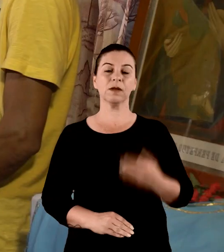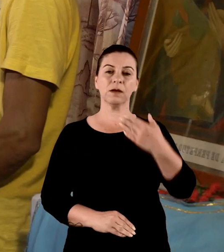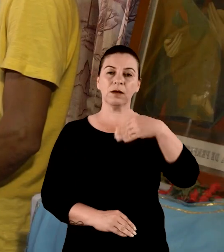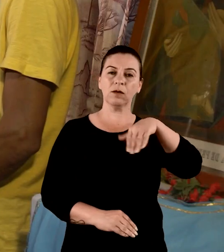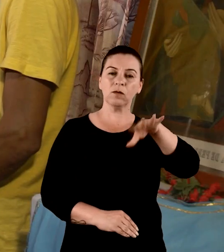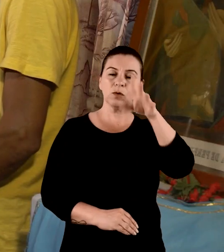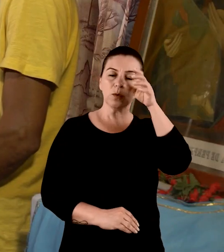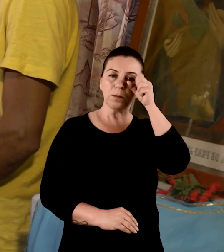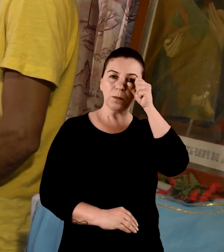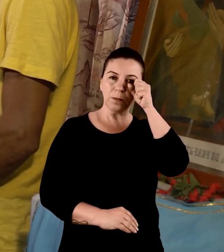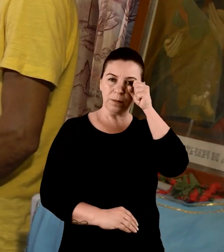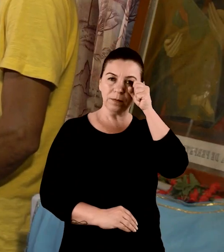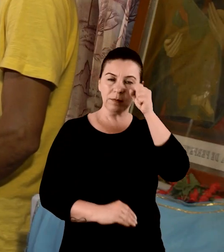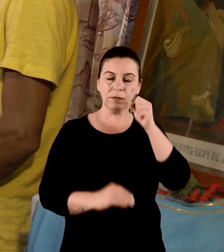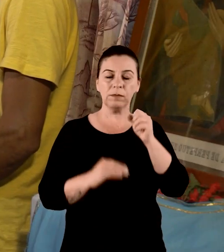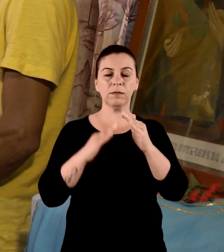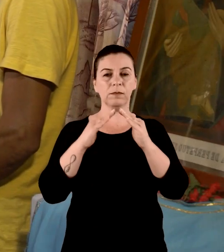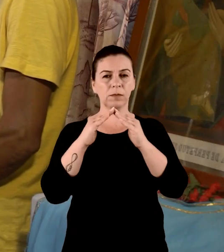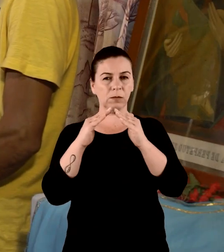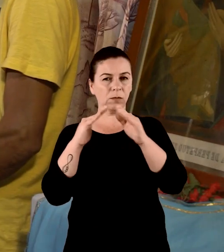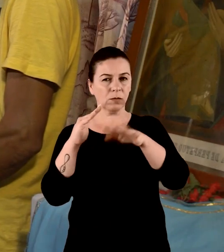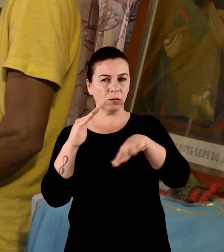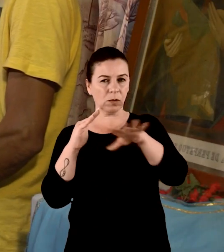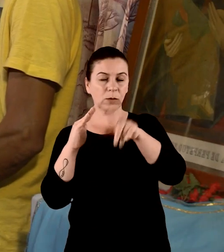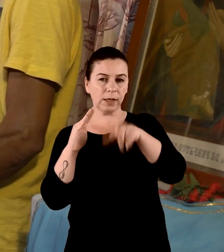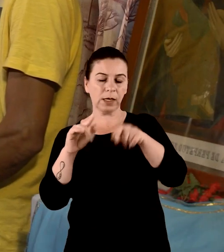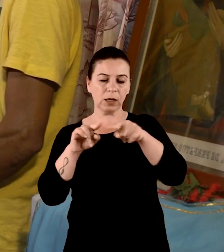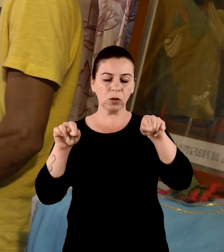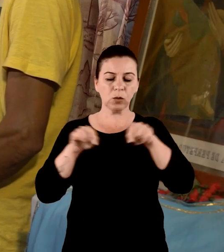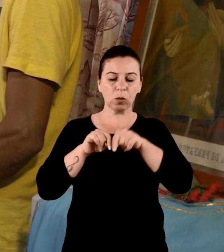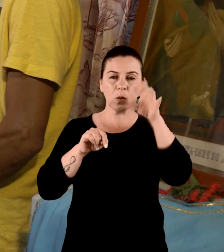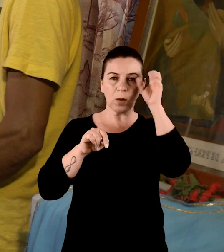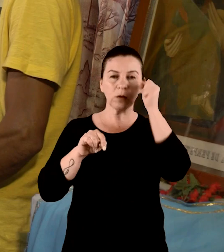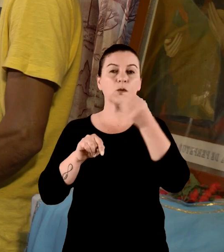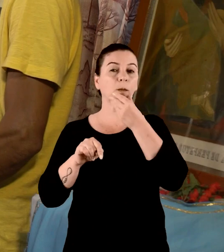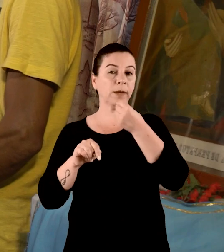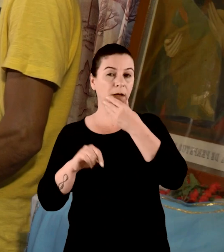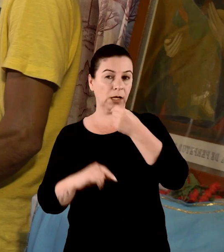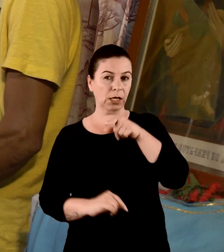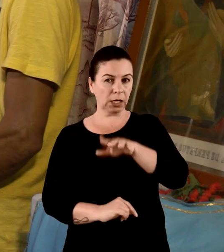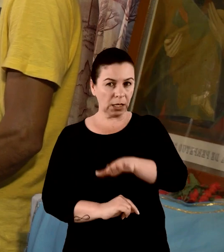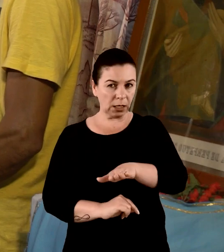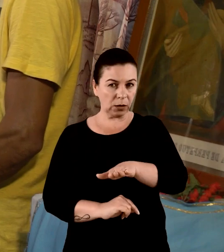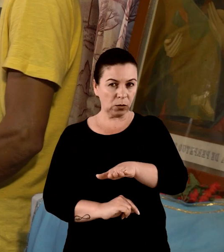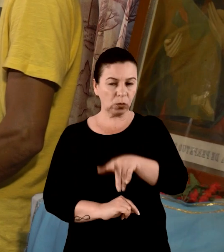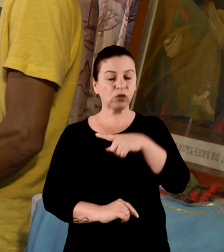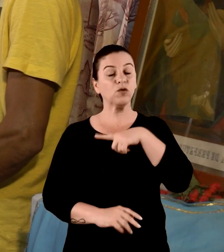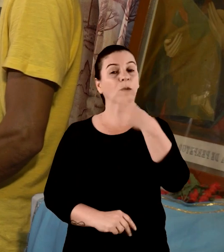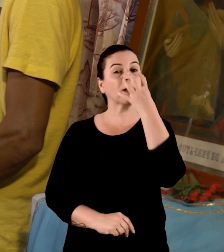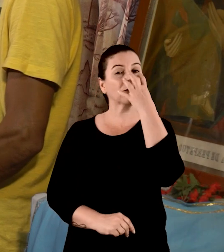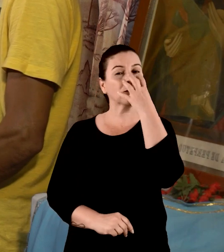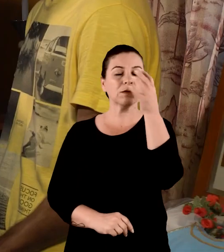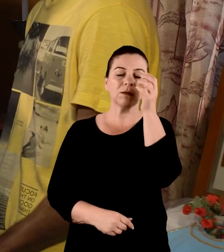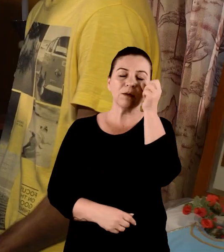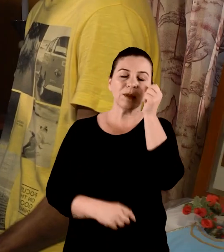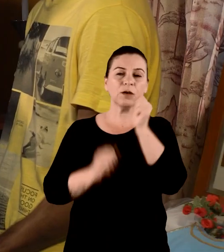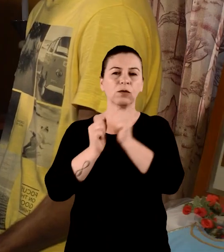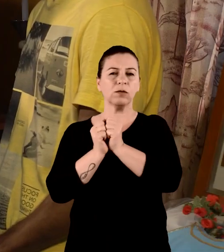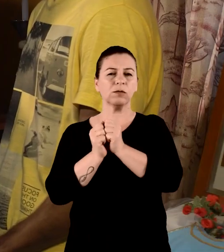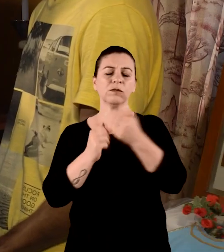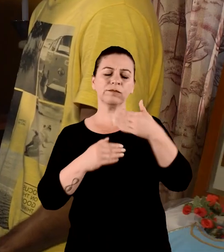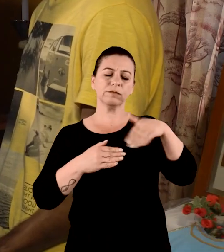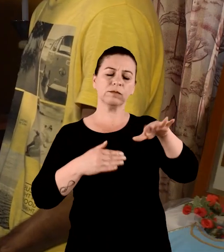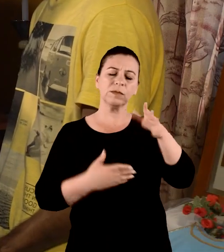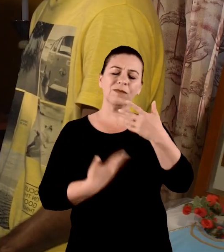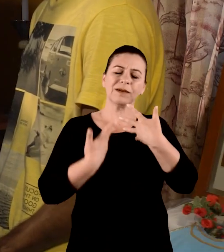Eu fui dormir no quarto, me ceder no quarto, na casa do pescador, que era o quarto do menino. E o menino tinha um cachorrinho que dormia com ele, né? E